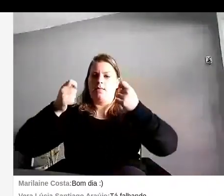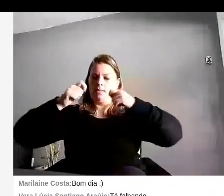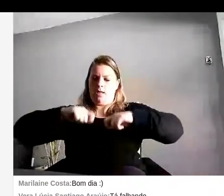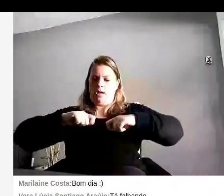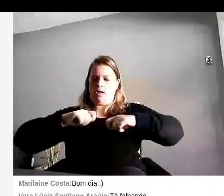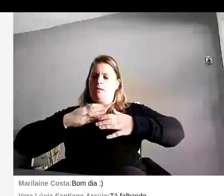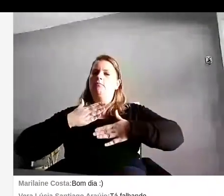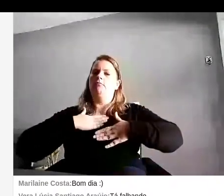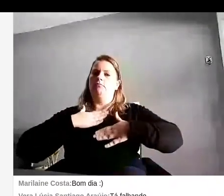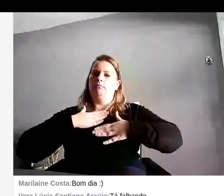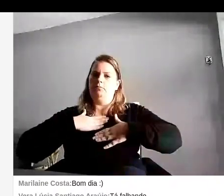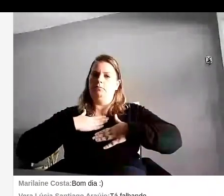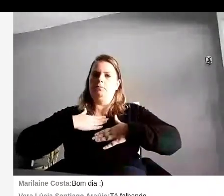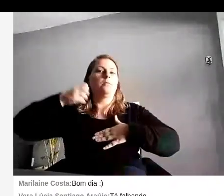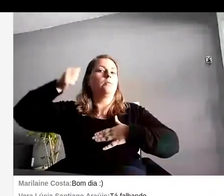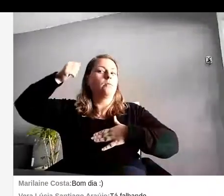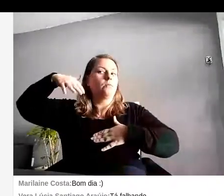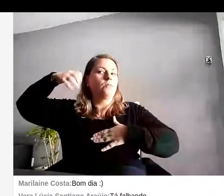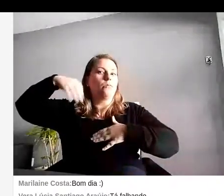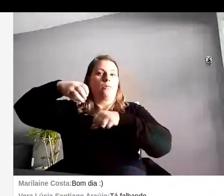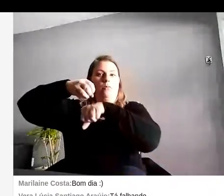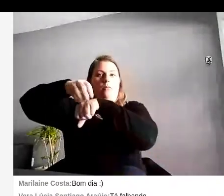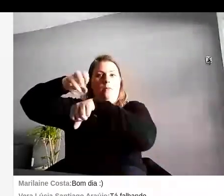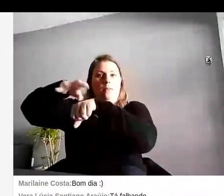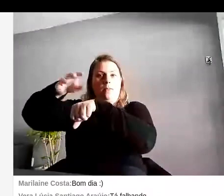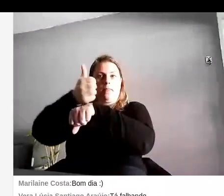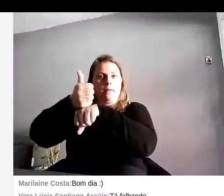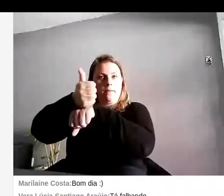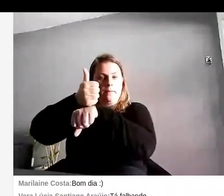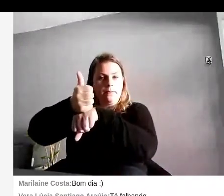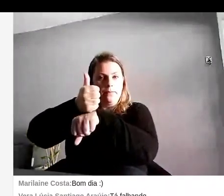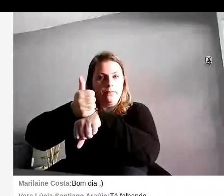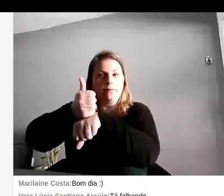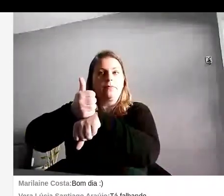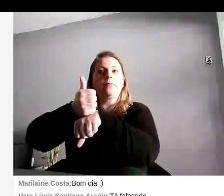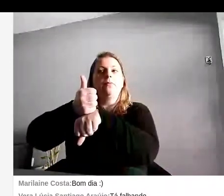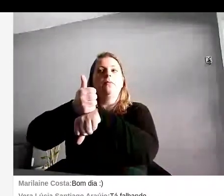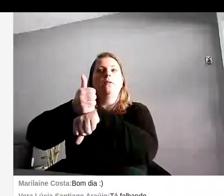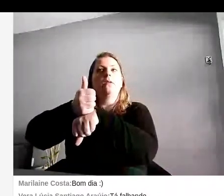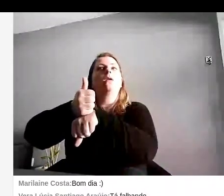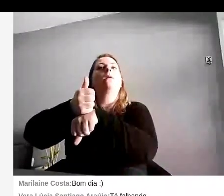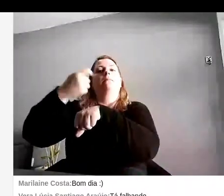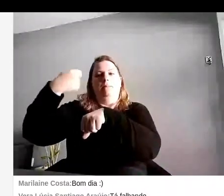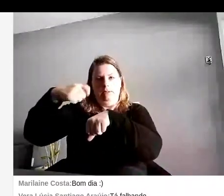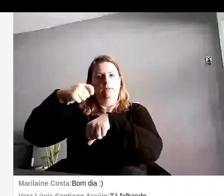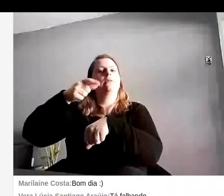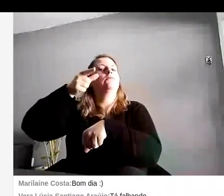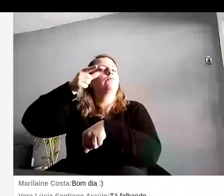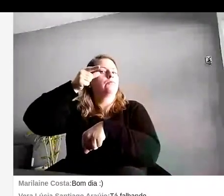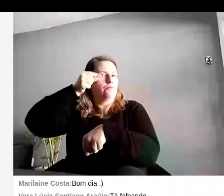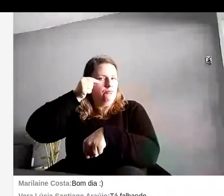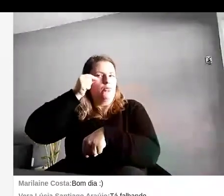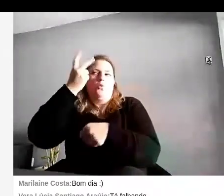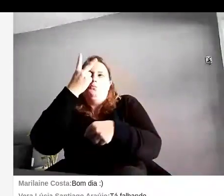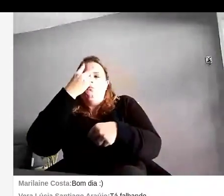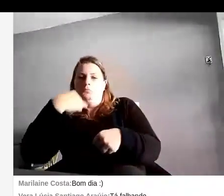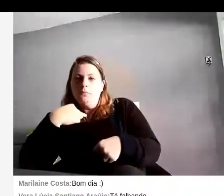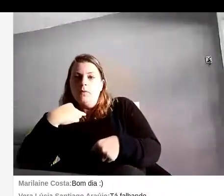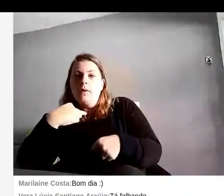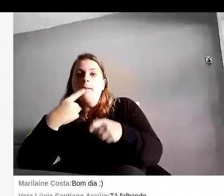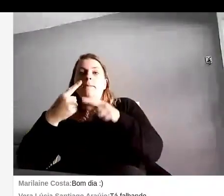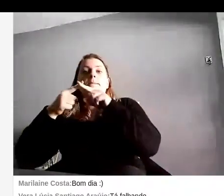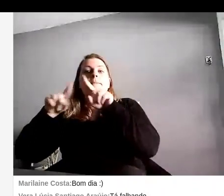do audiodescritor consultor ser uma pessoa com deficiência visual? Sim. No entanto,